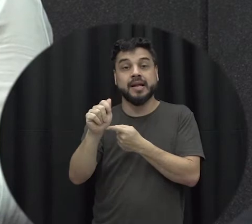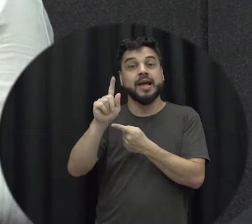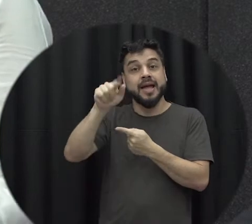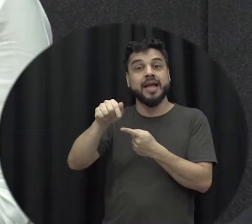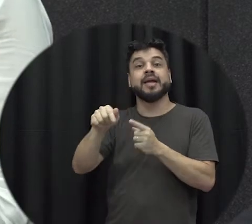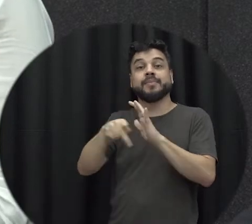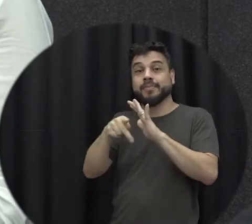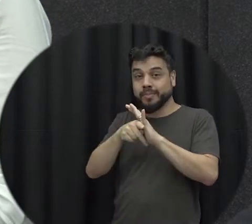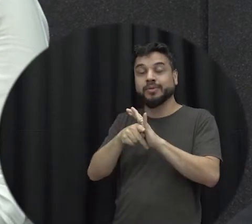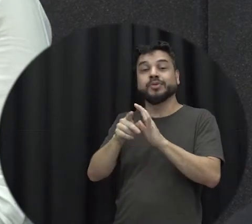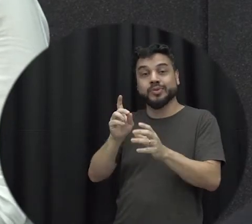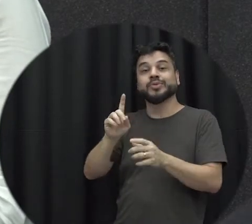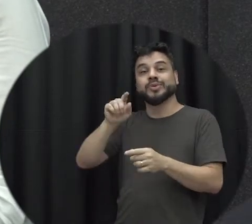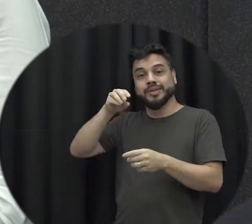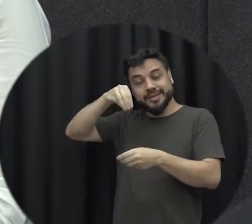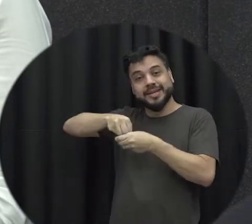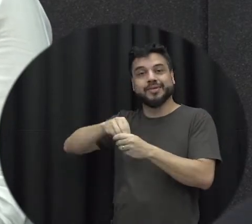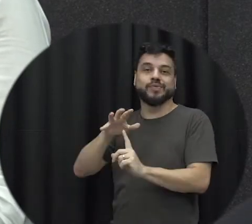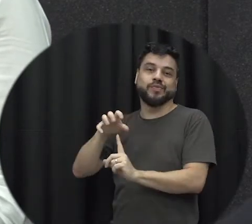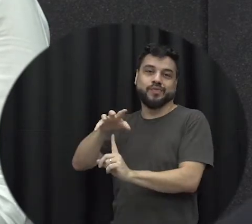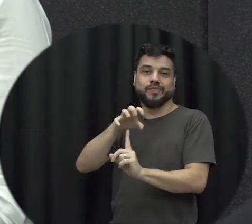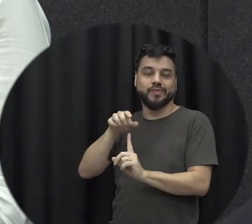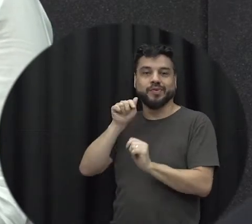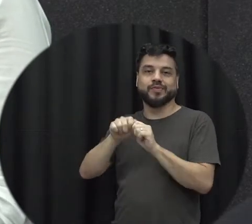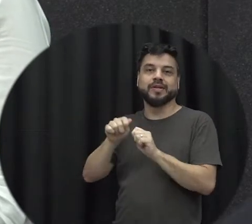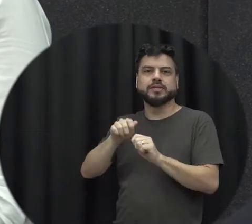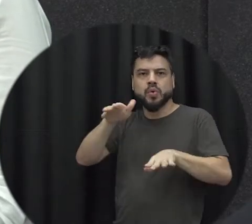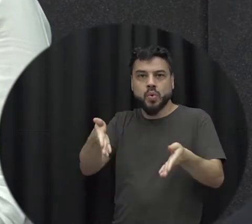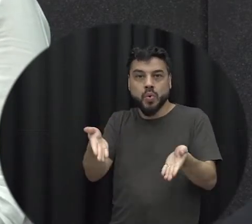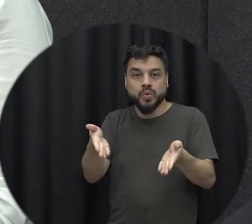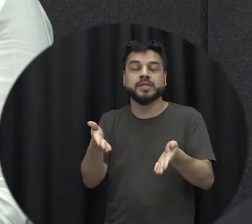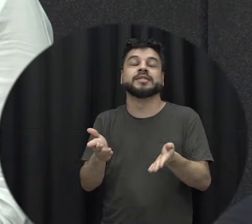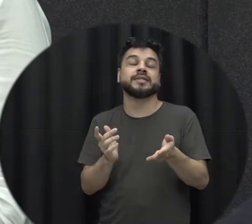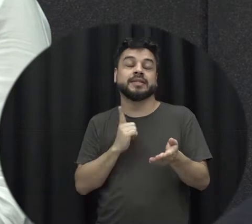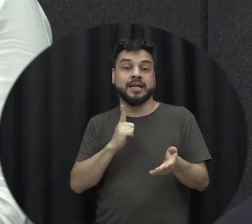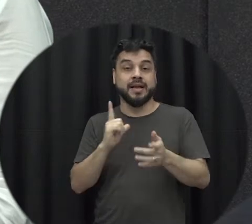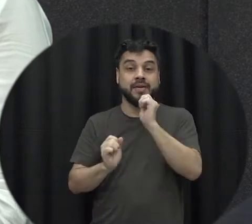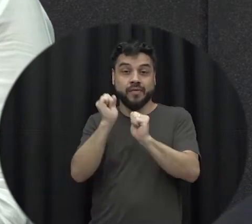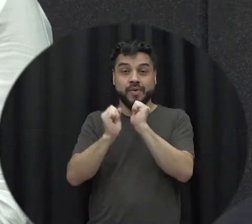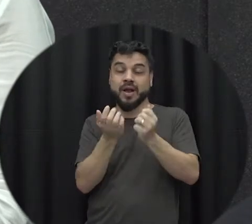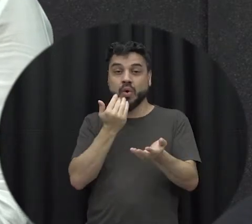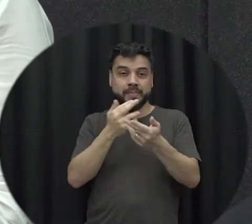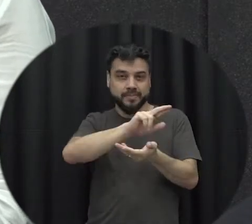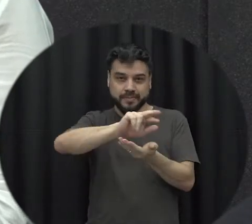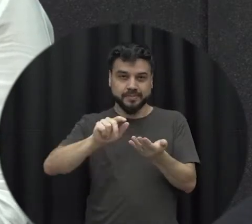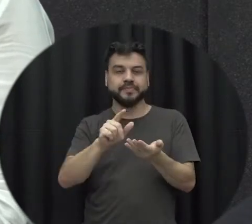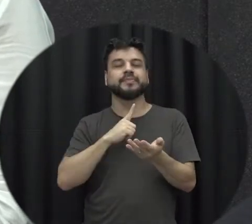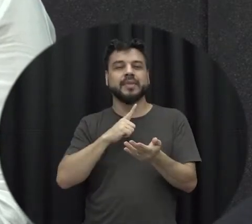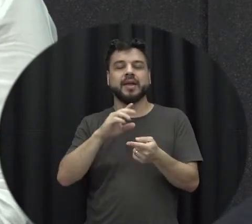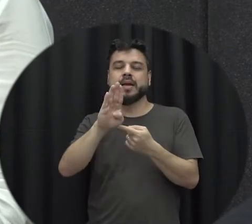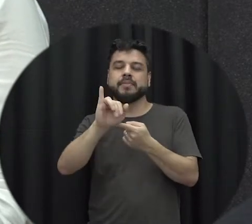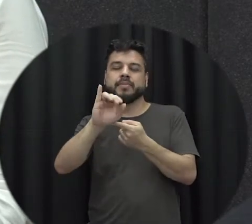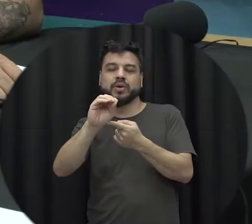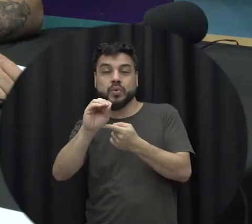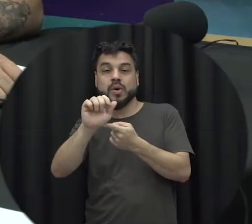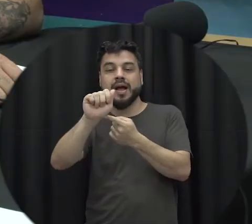secundário. Então, hoje a gente tem algumas indústrias de alimentos que elas são especialistas em produzir esses bioaromas.